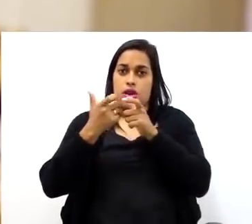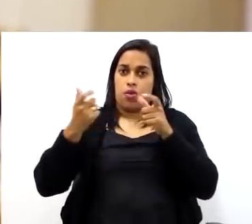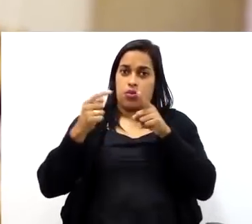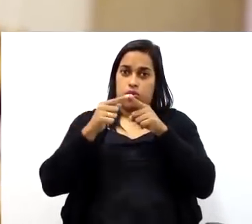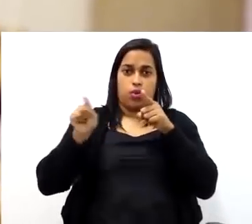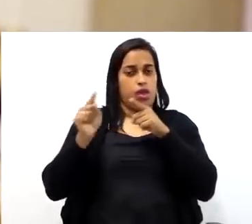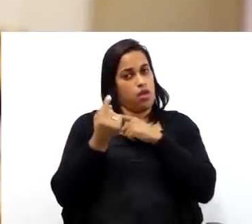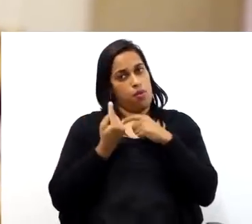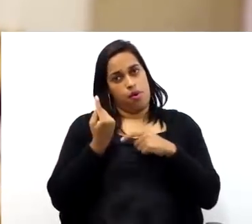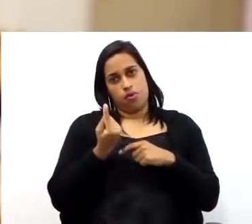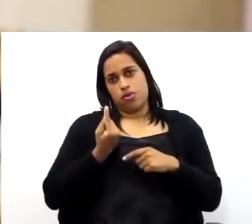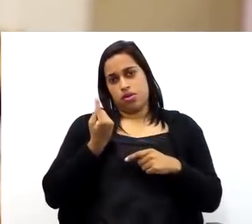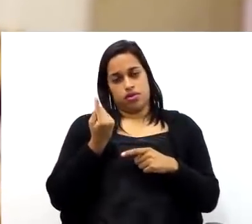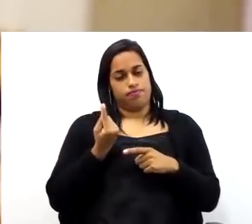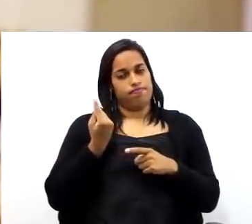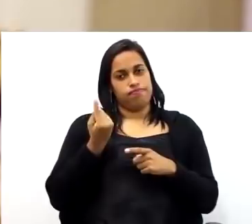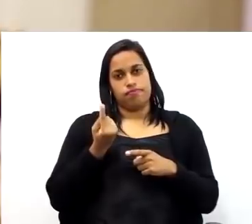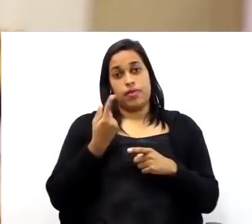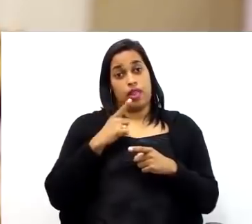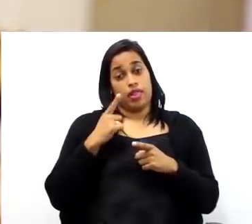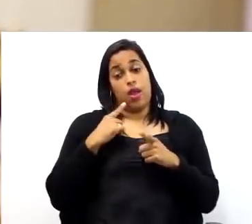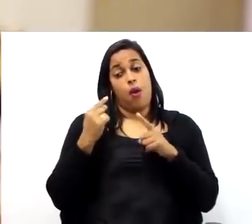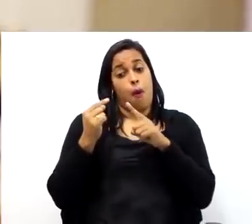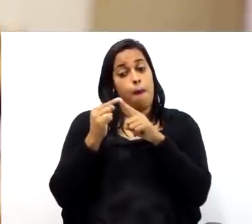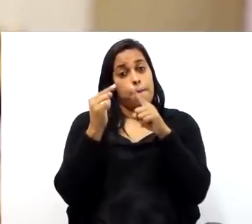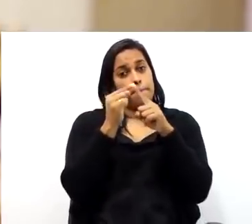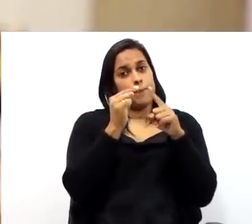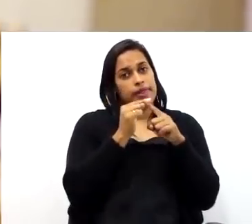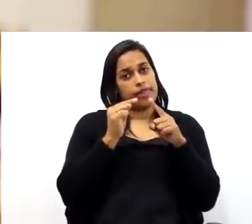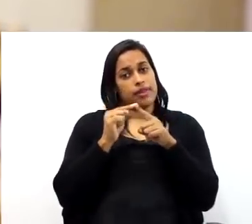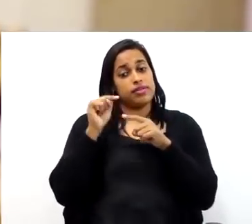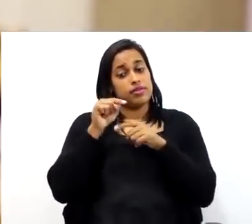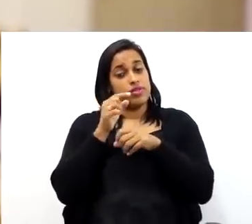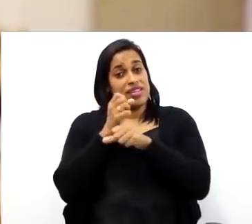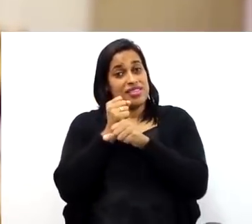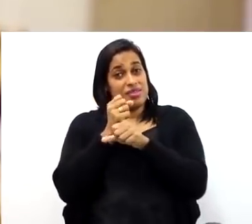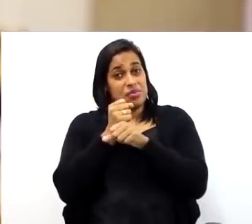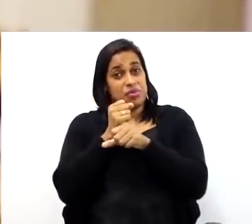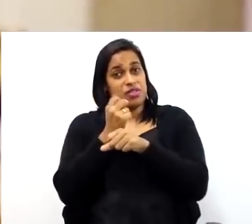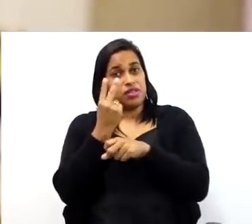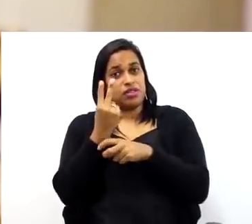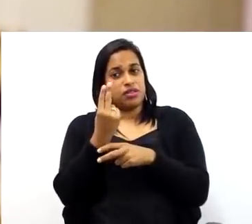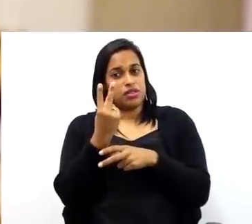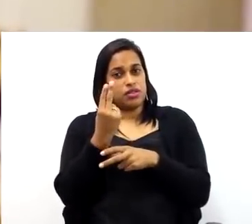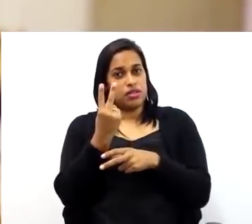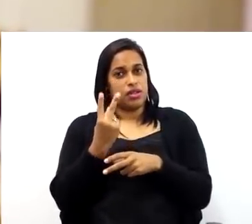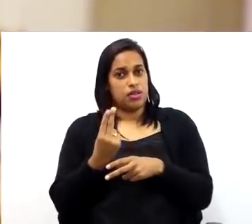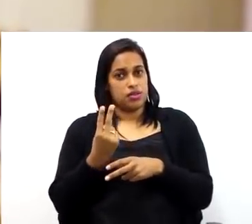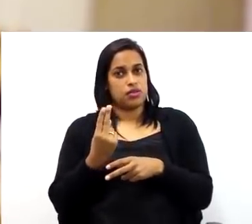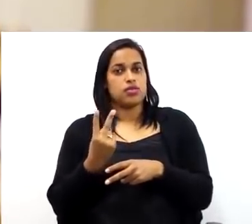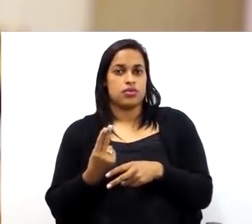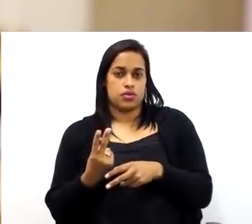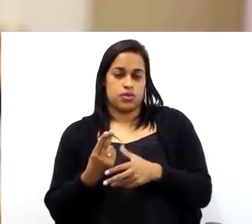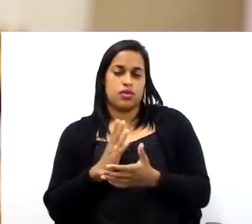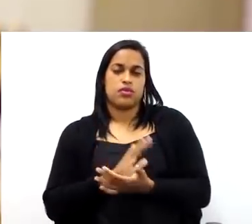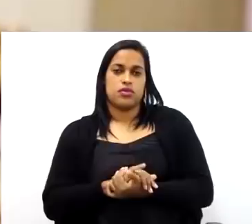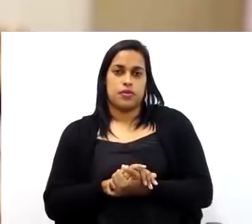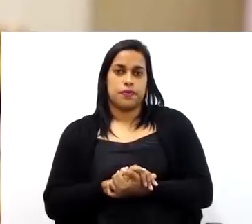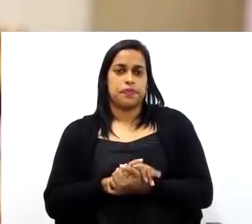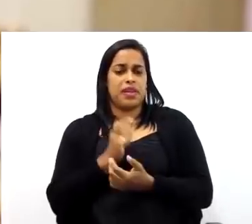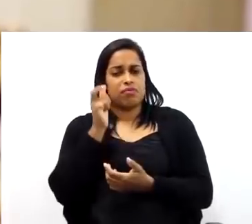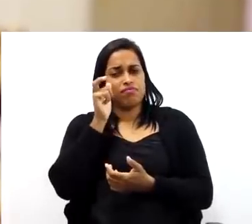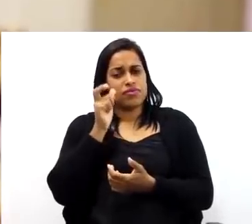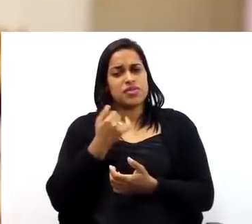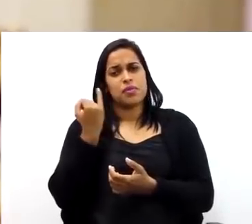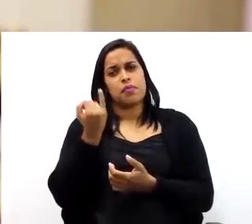grandezas, né, largura, profundidade e altura, em uma única projeção. Eu tenho combinações dessas medidas 2 a 2.